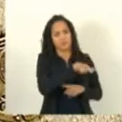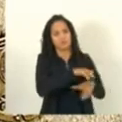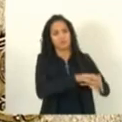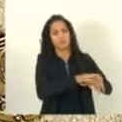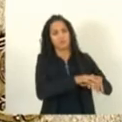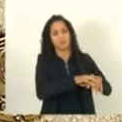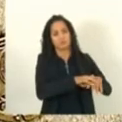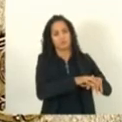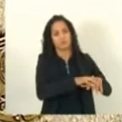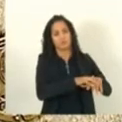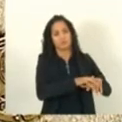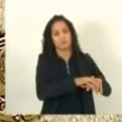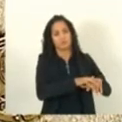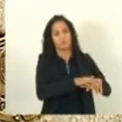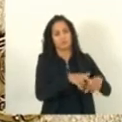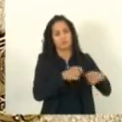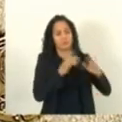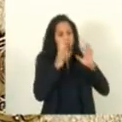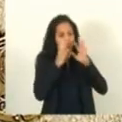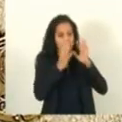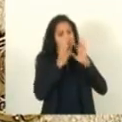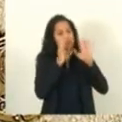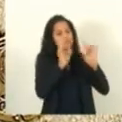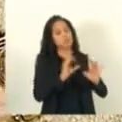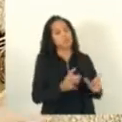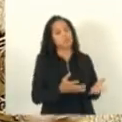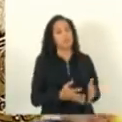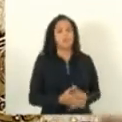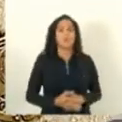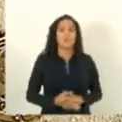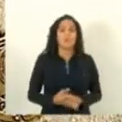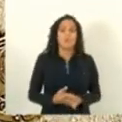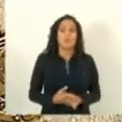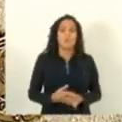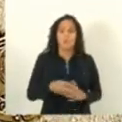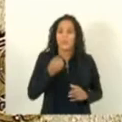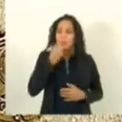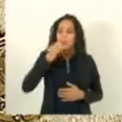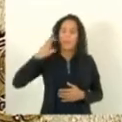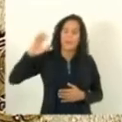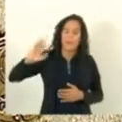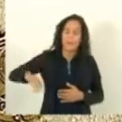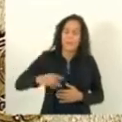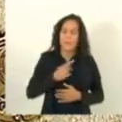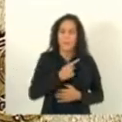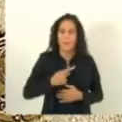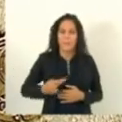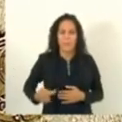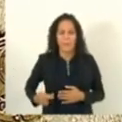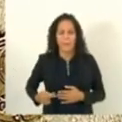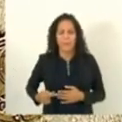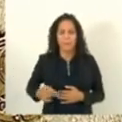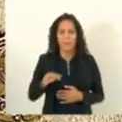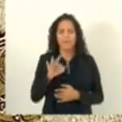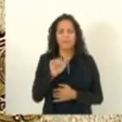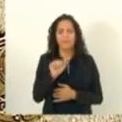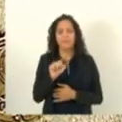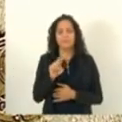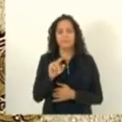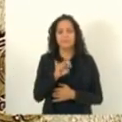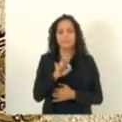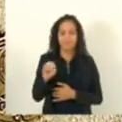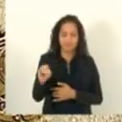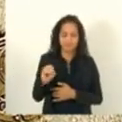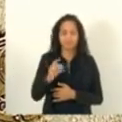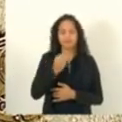tem realmente que ter uma atenção especial. Deputado Danilo. Boa tarde, presidente Rafael Favato, boa tarde,